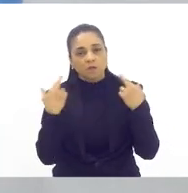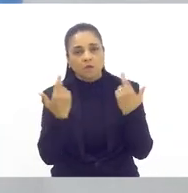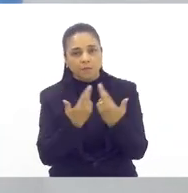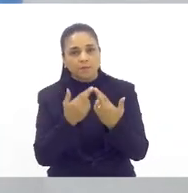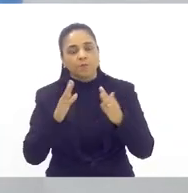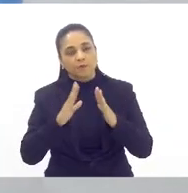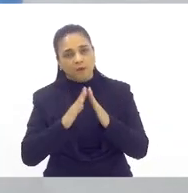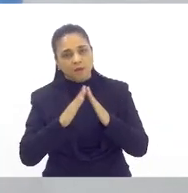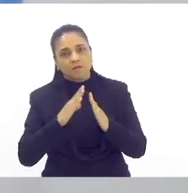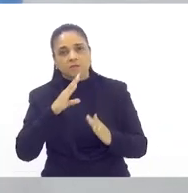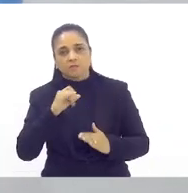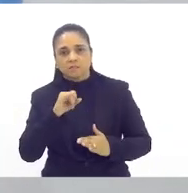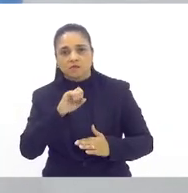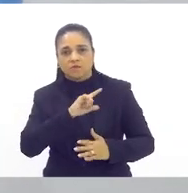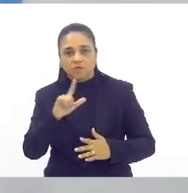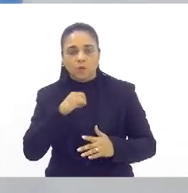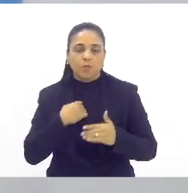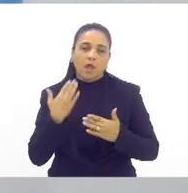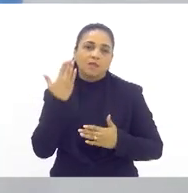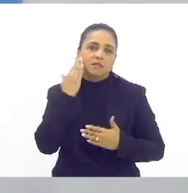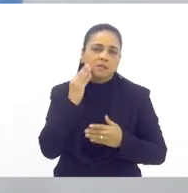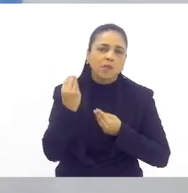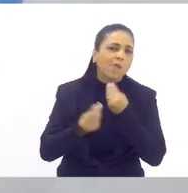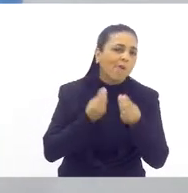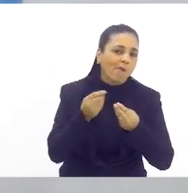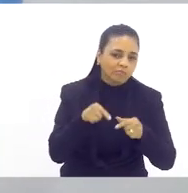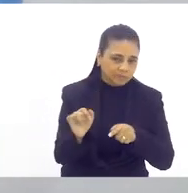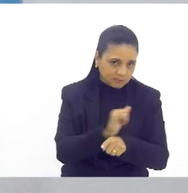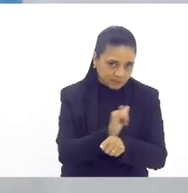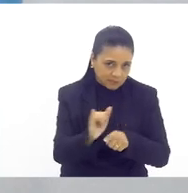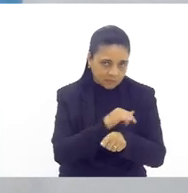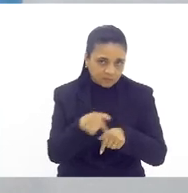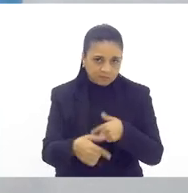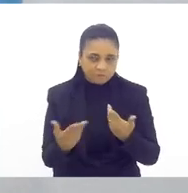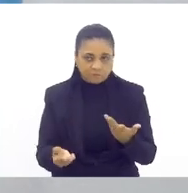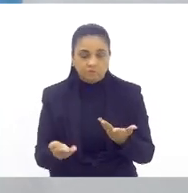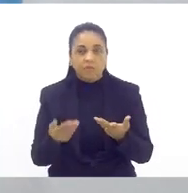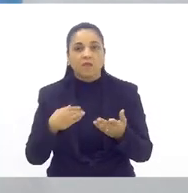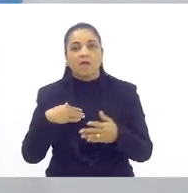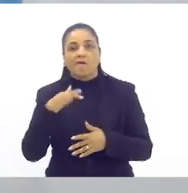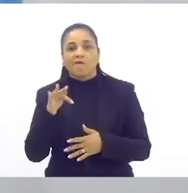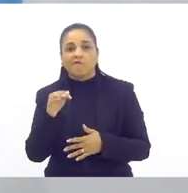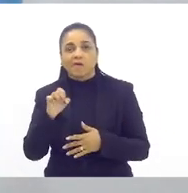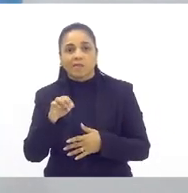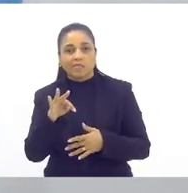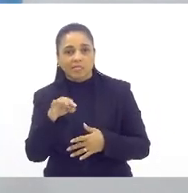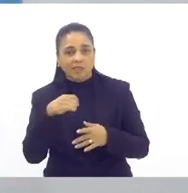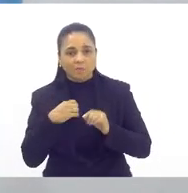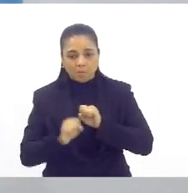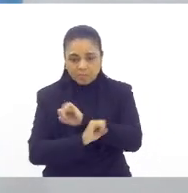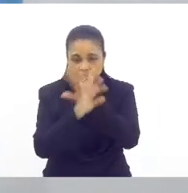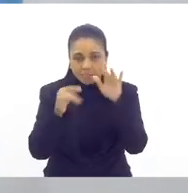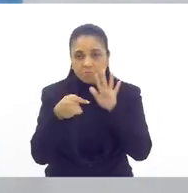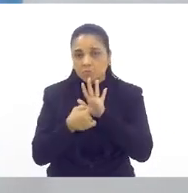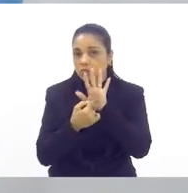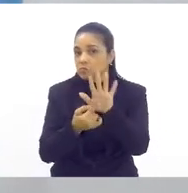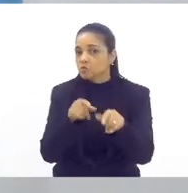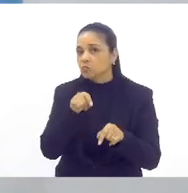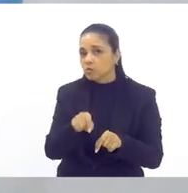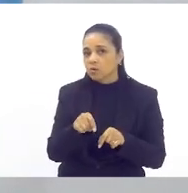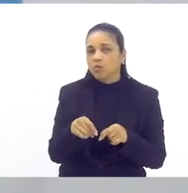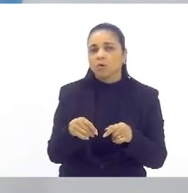com a Casa Civil para entender o que tá acontecendo a Faetec agora no GT dessa transparência né a gente vai verificar